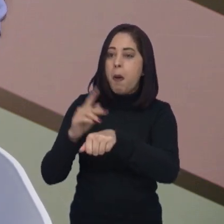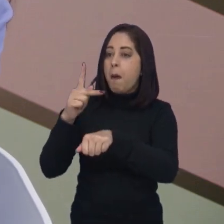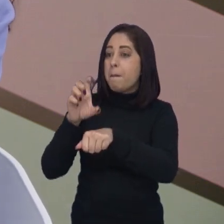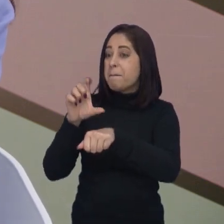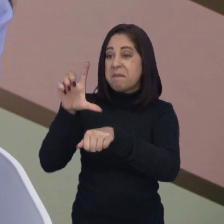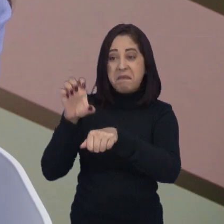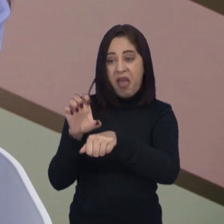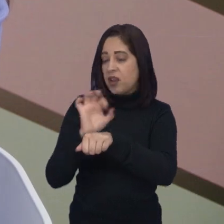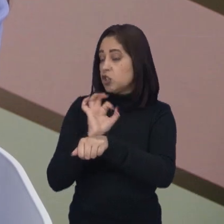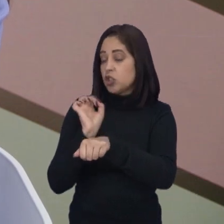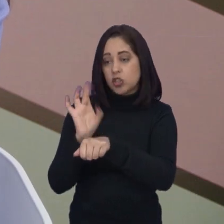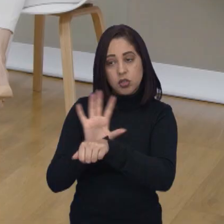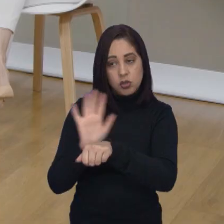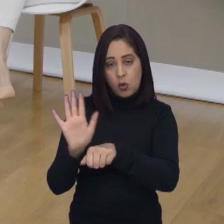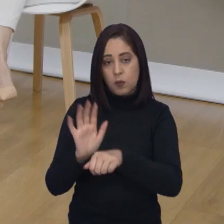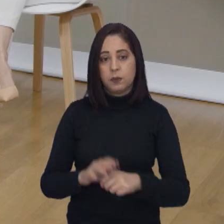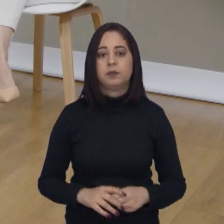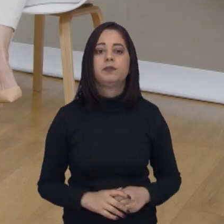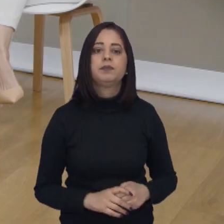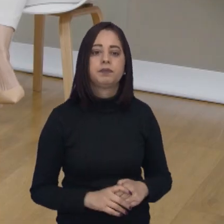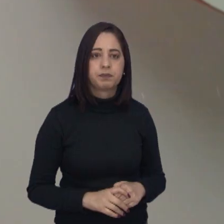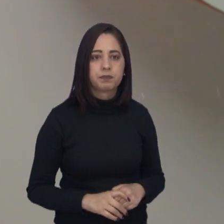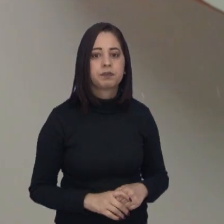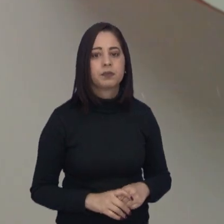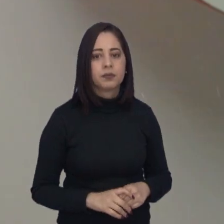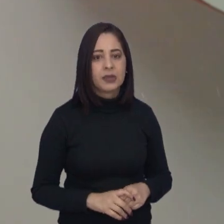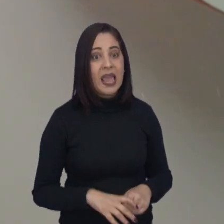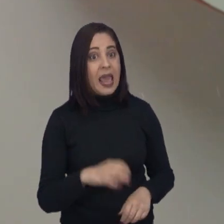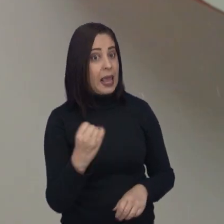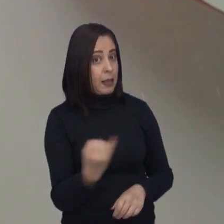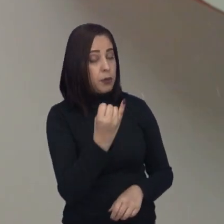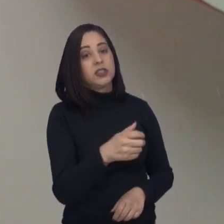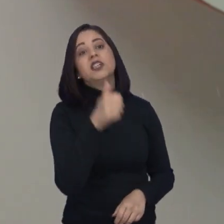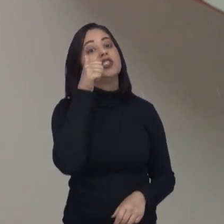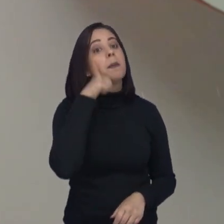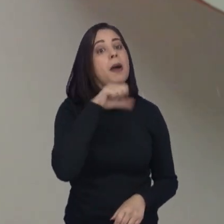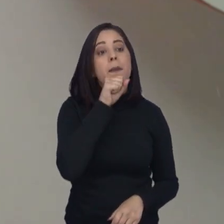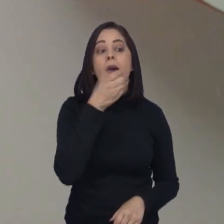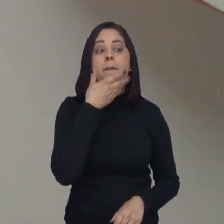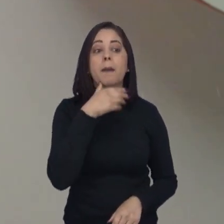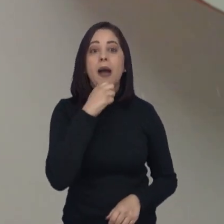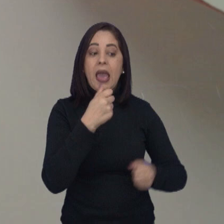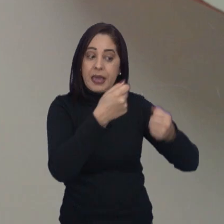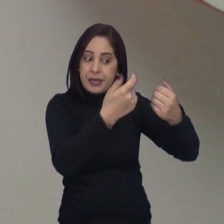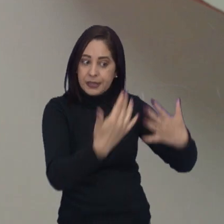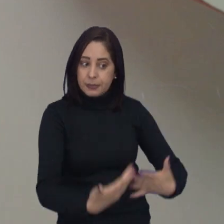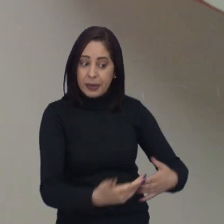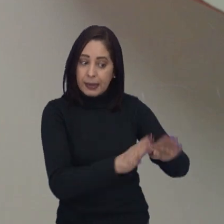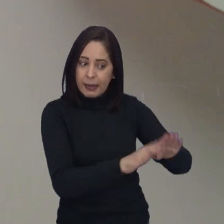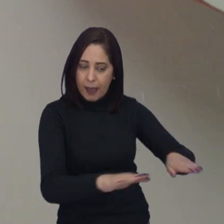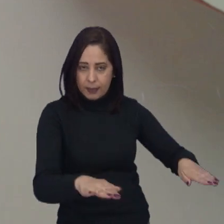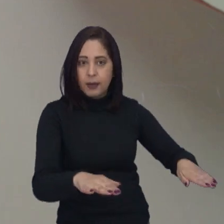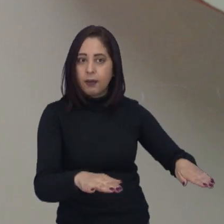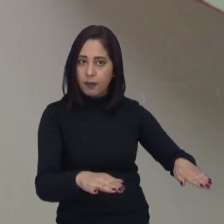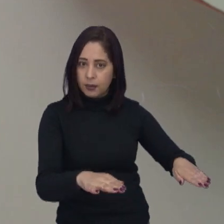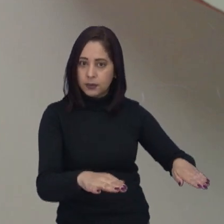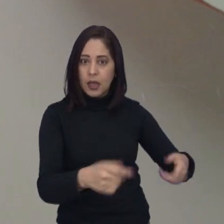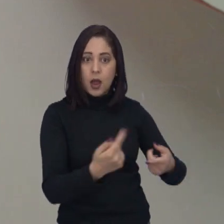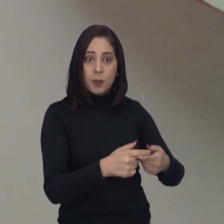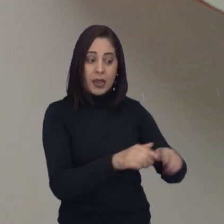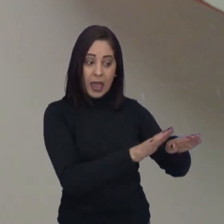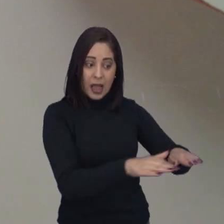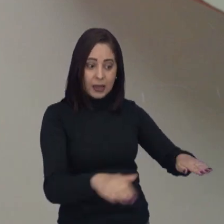né, estético. Doutora Natália, é importante também os pais explicarem para as crianças desde cedo, né? Para que elas